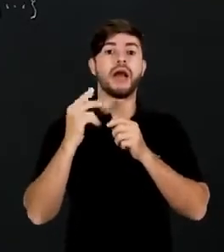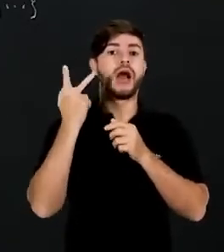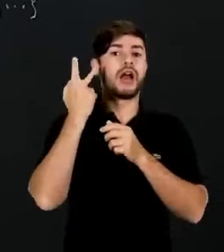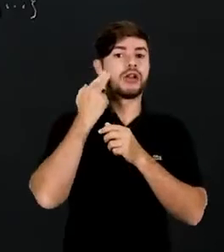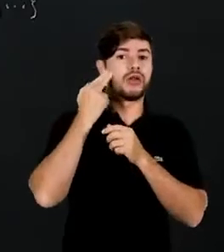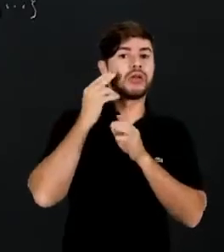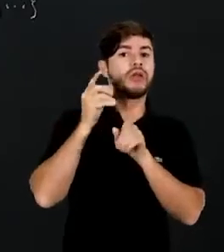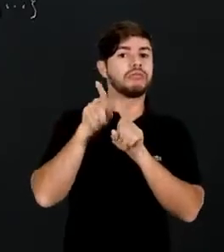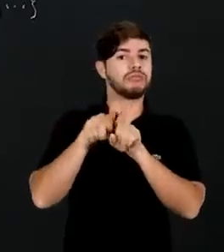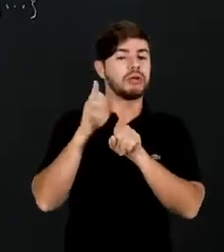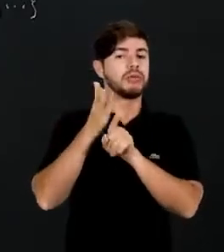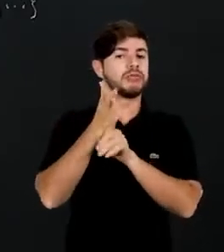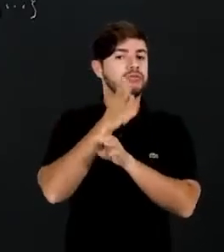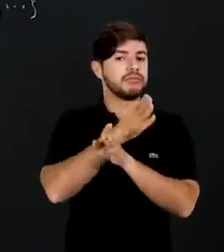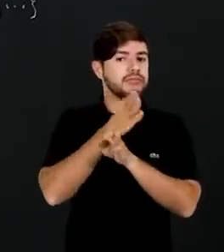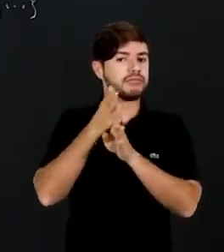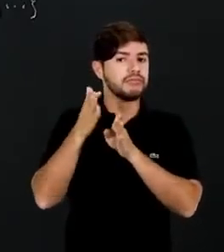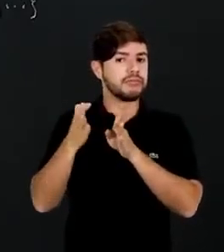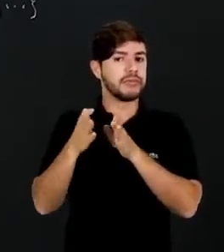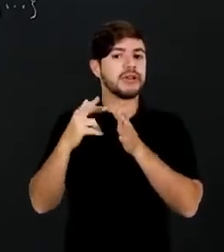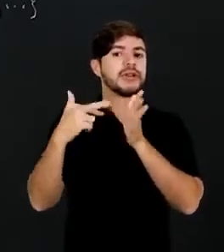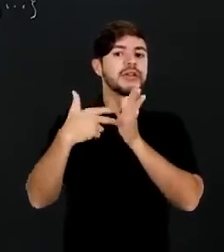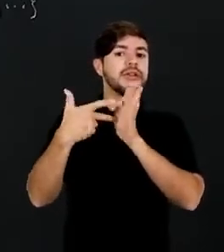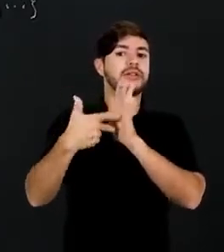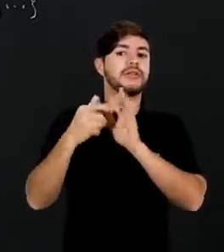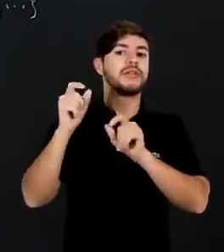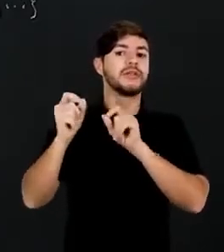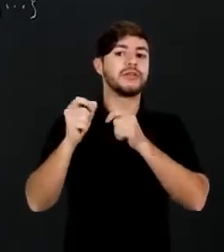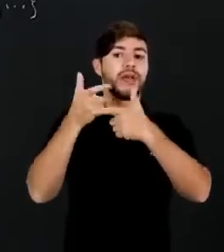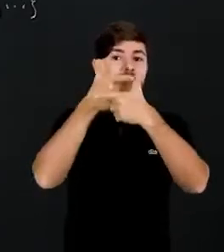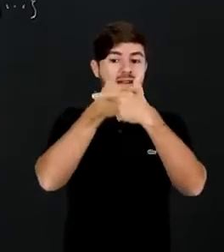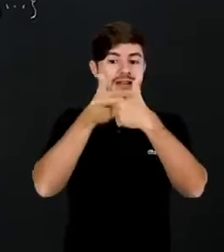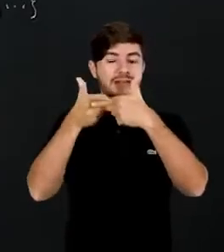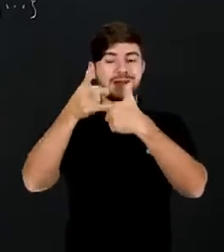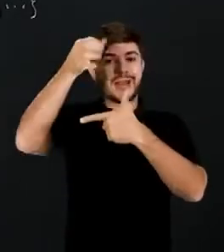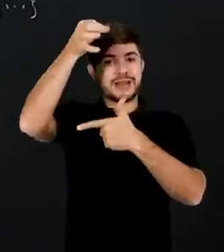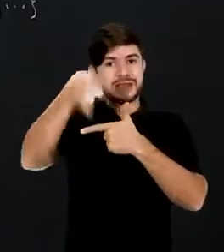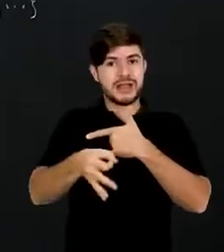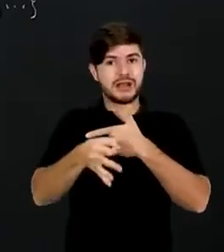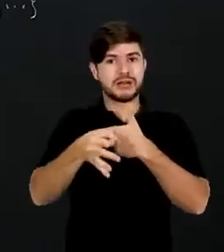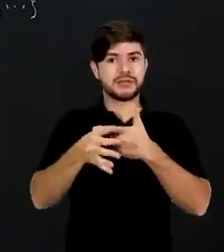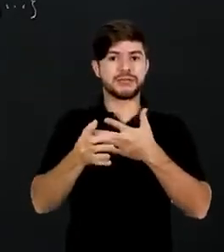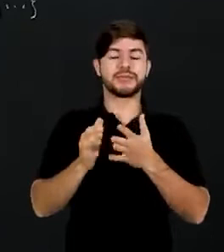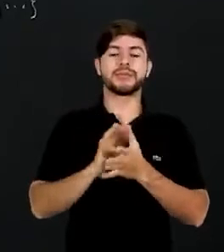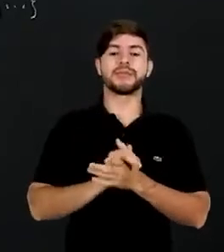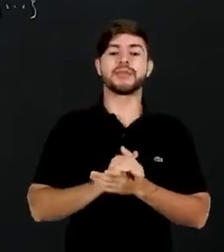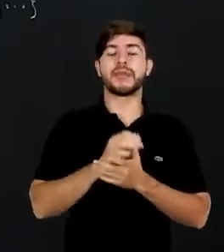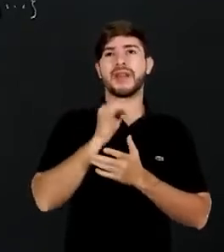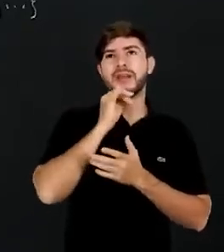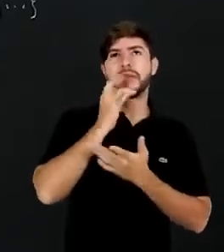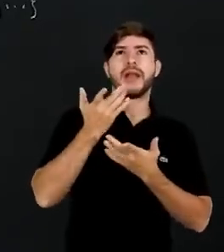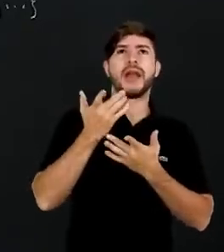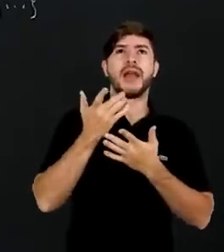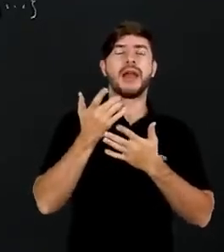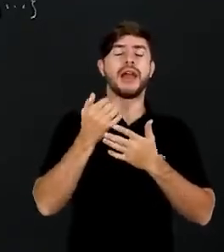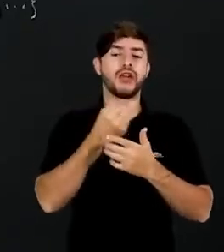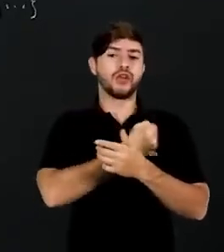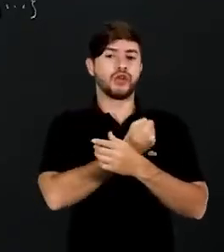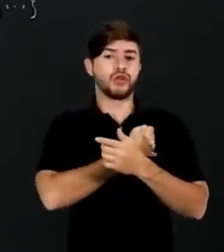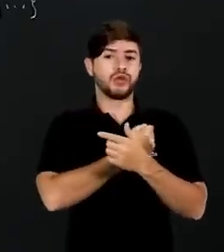naturais e a inteiros, ela sempre vai representar uma divisão exata. Quando a gente fala em racionais, eu